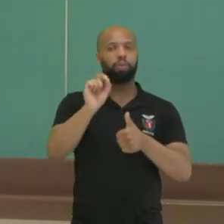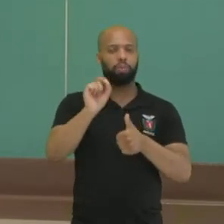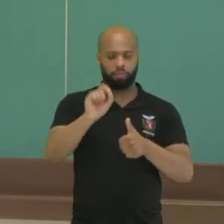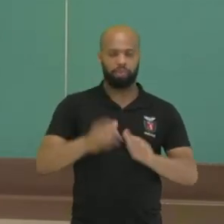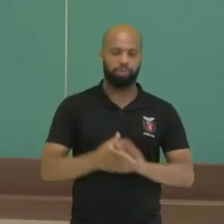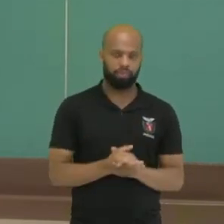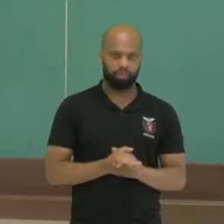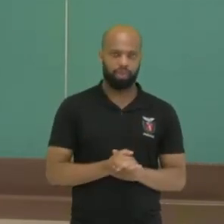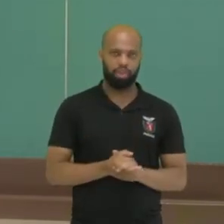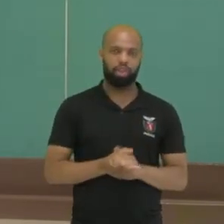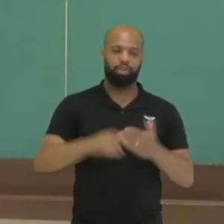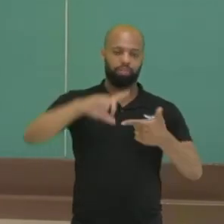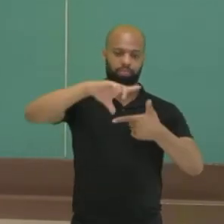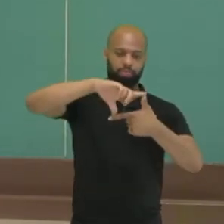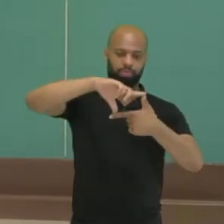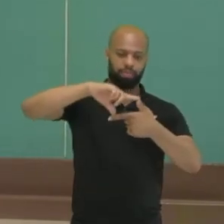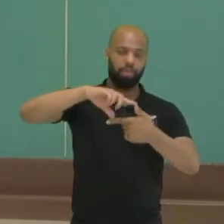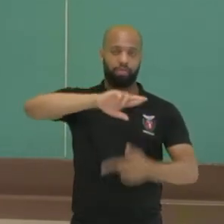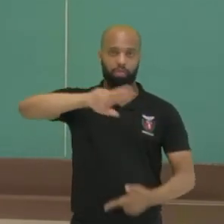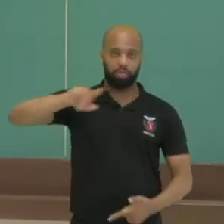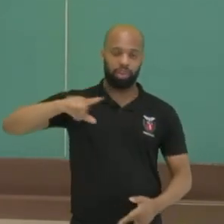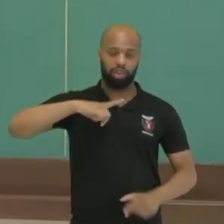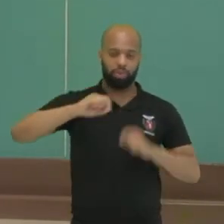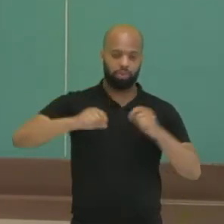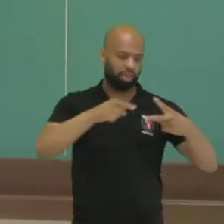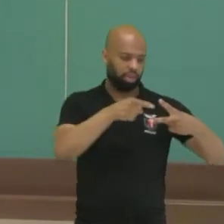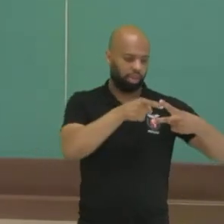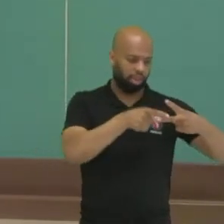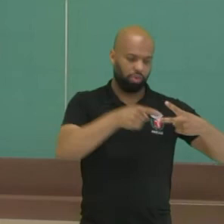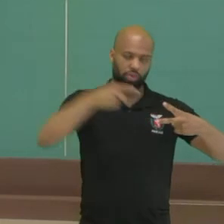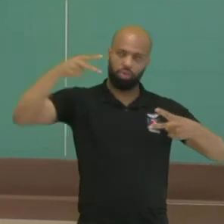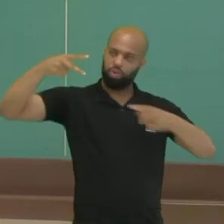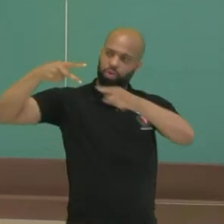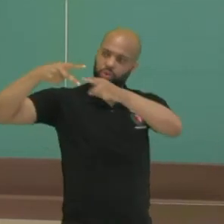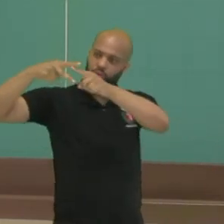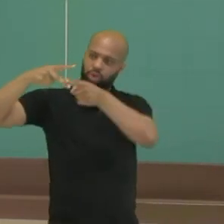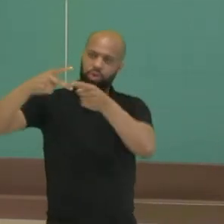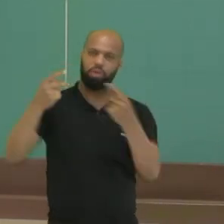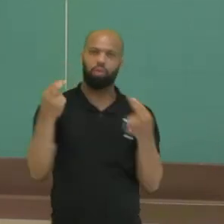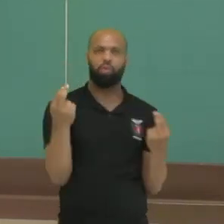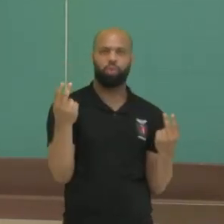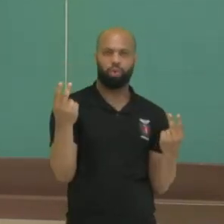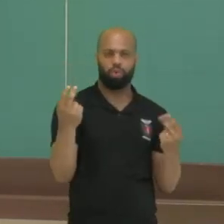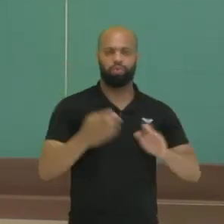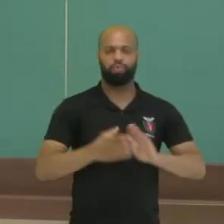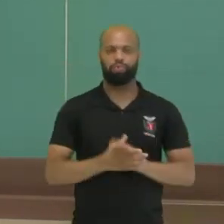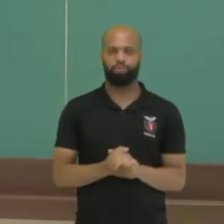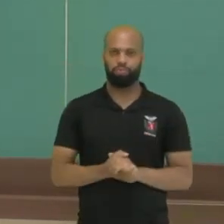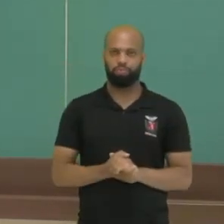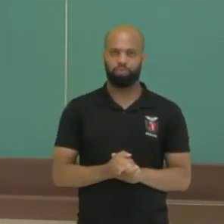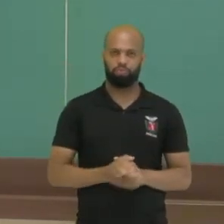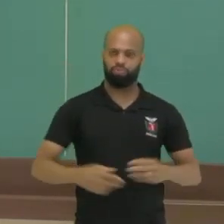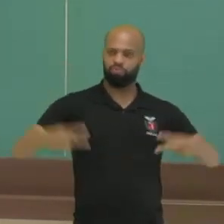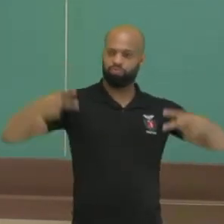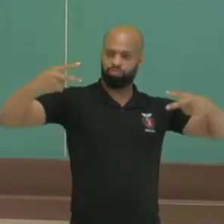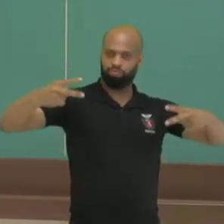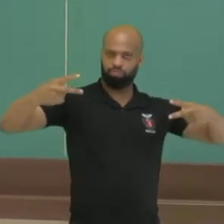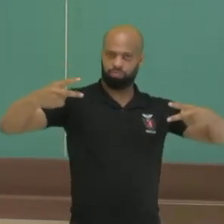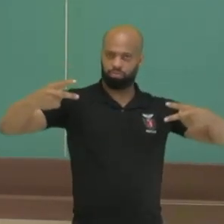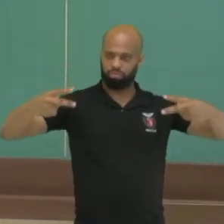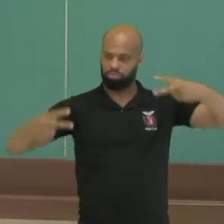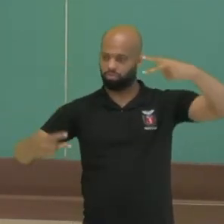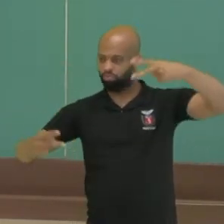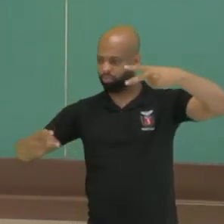seguinte: em um paralelogramo, os ângulos opostos são congruentes. O que quer dizer isso? Ângulos opostos: ângulo